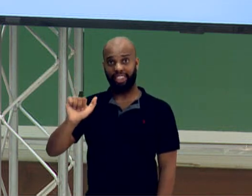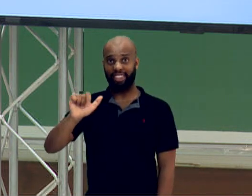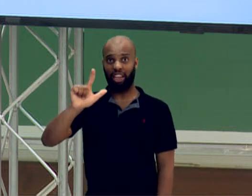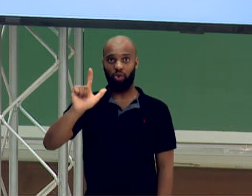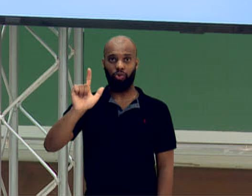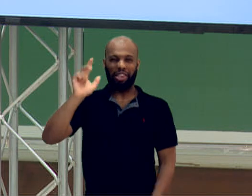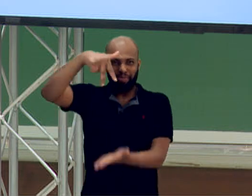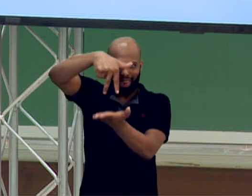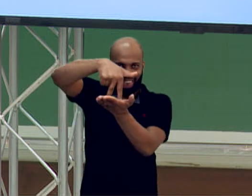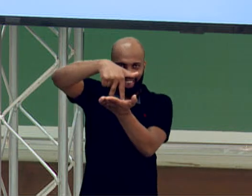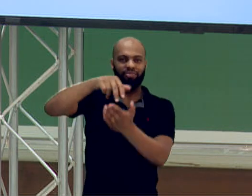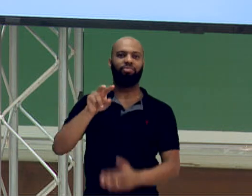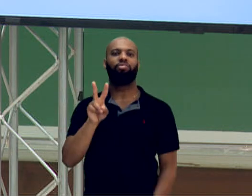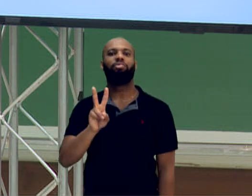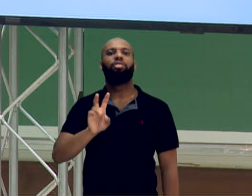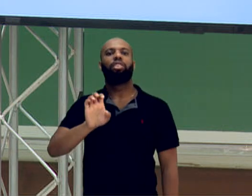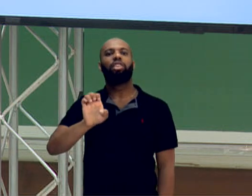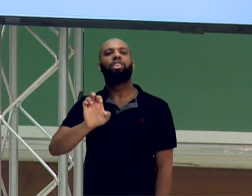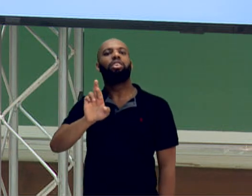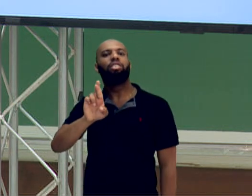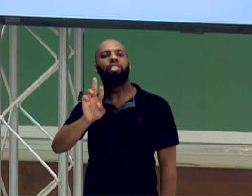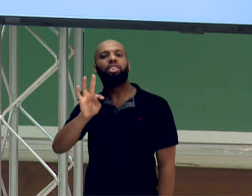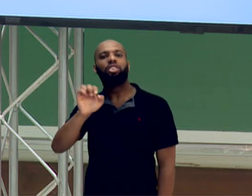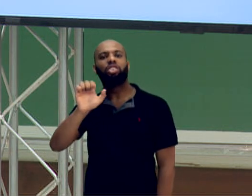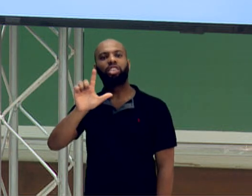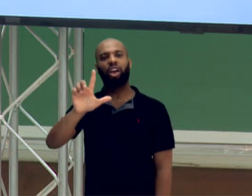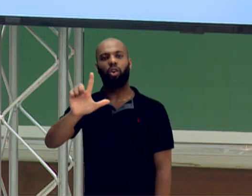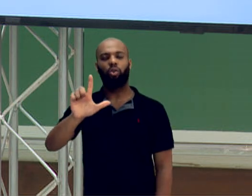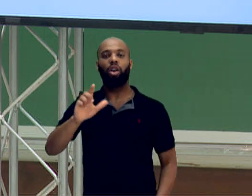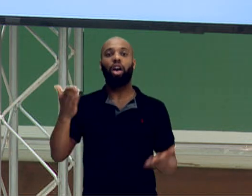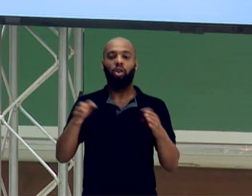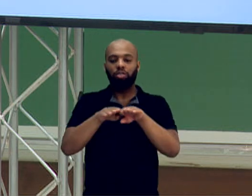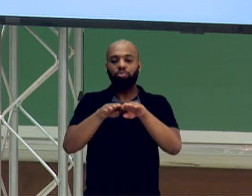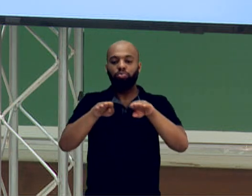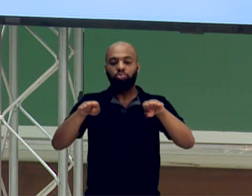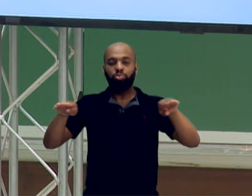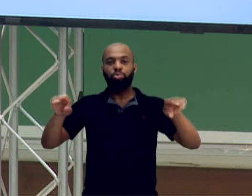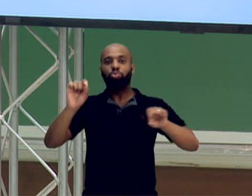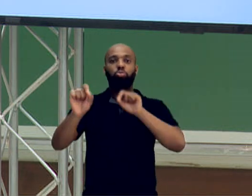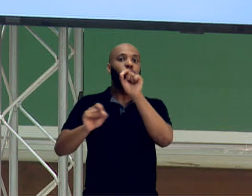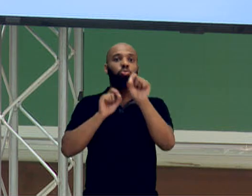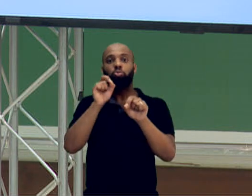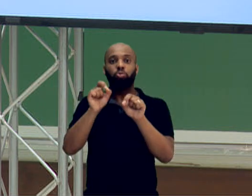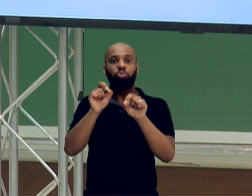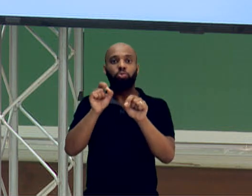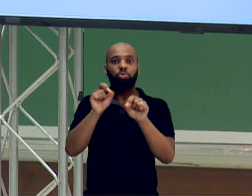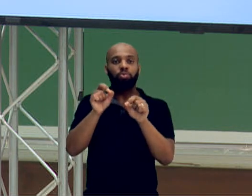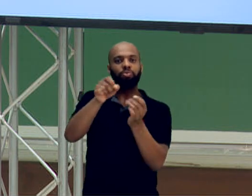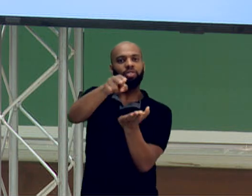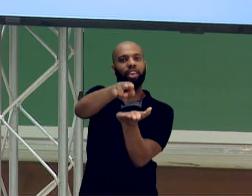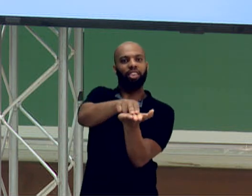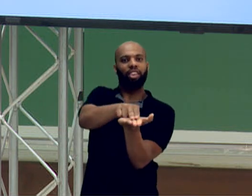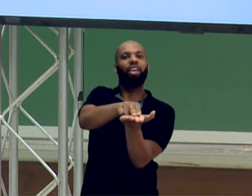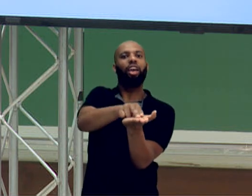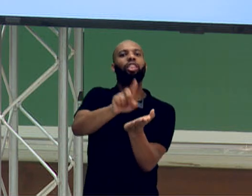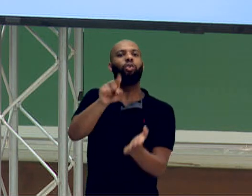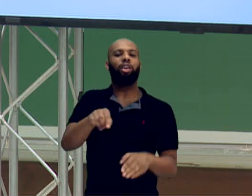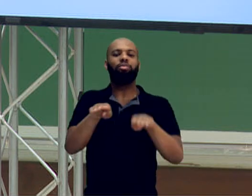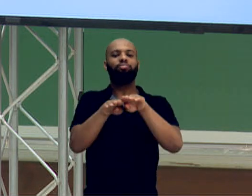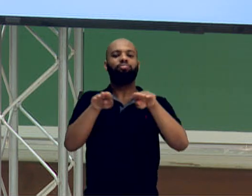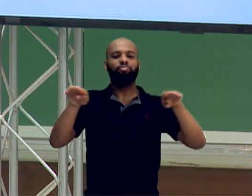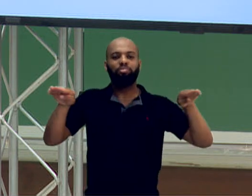objeto, tamanho da pessoa e faz o quê? Fala a metragem dela, não é assim? Ah, então eu estou entendendo. Então a gente vai usar esses